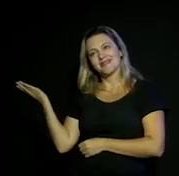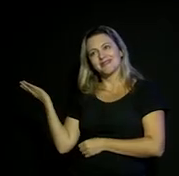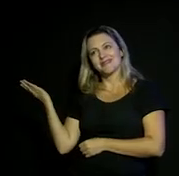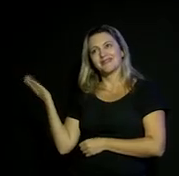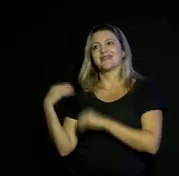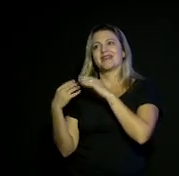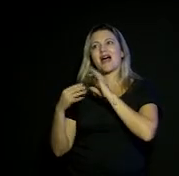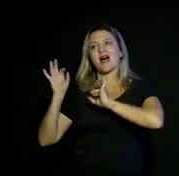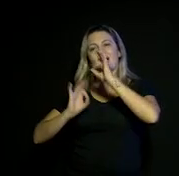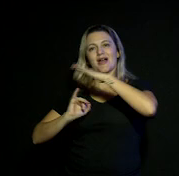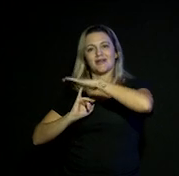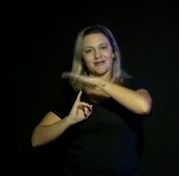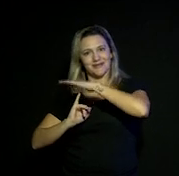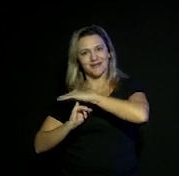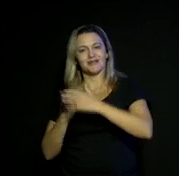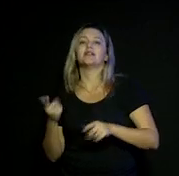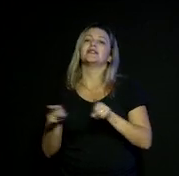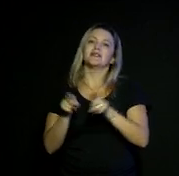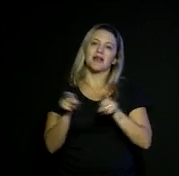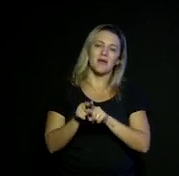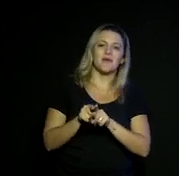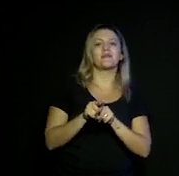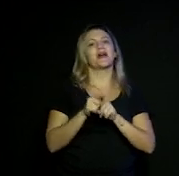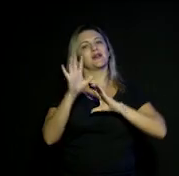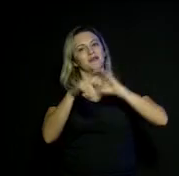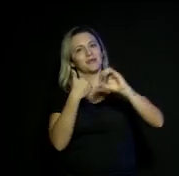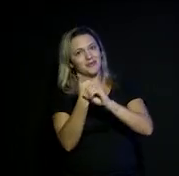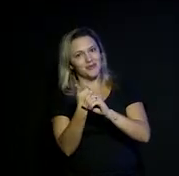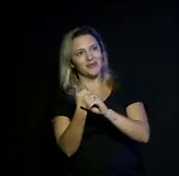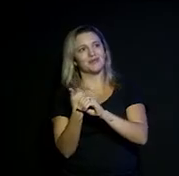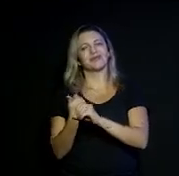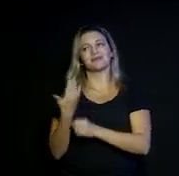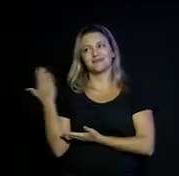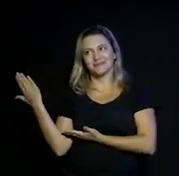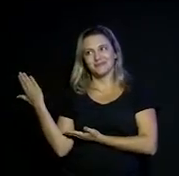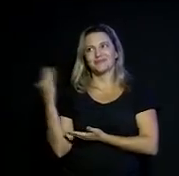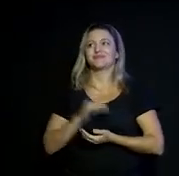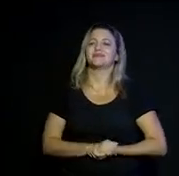E que para que conheçam o nosso canal no YouTube. Muito obrigada.